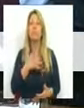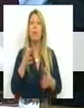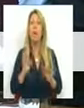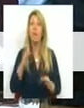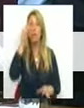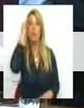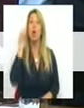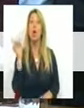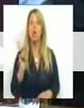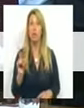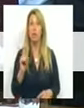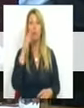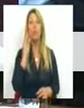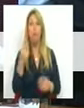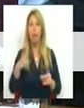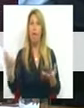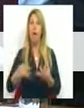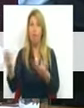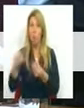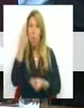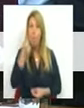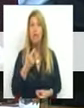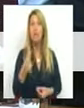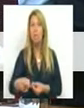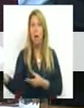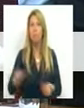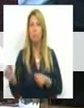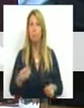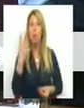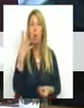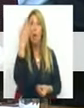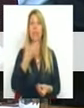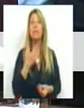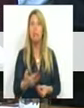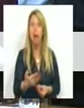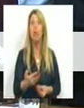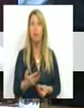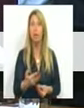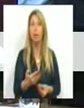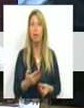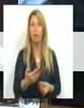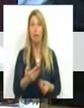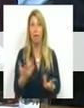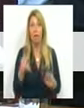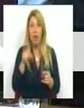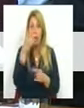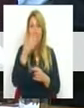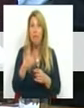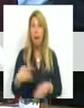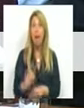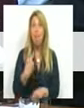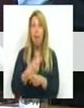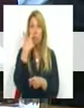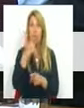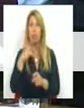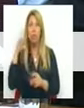este banco recebeu 4 ofertas numa semana em que, em inglês costuma dizer, em que houve um bank run, em que houve uma corrida ao banco. Nunca em